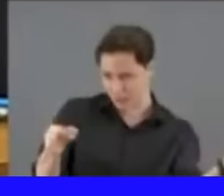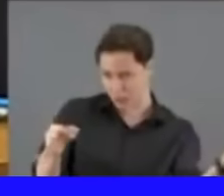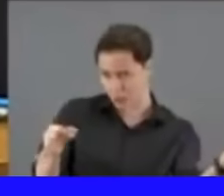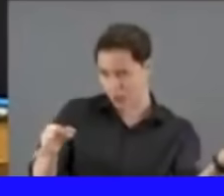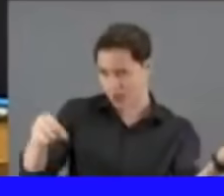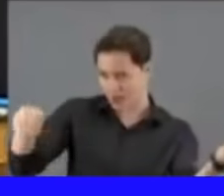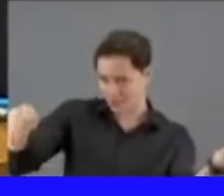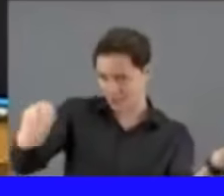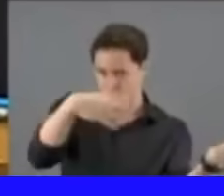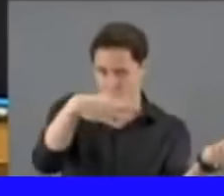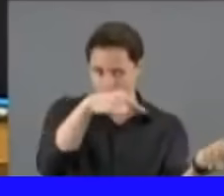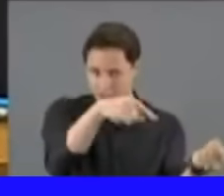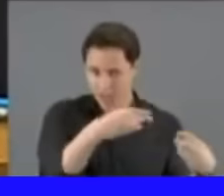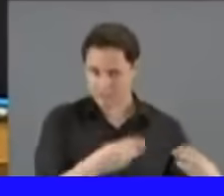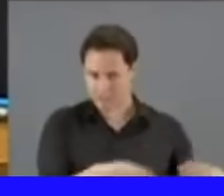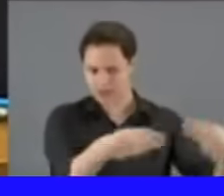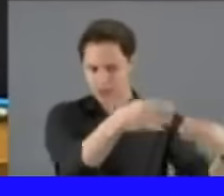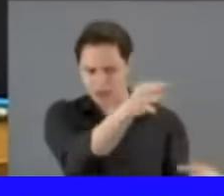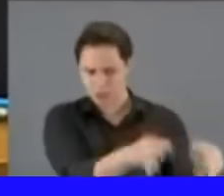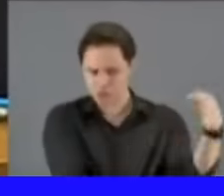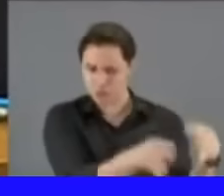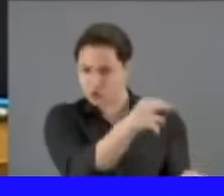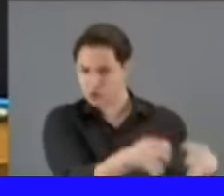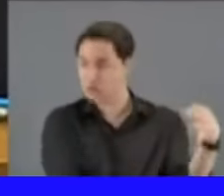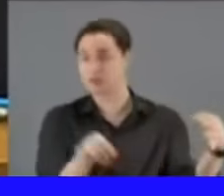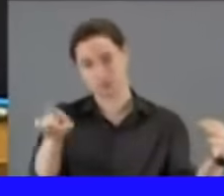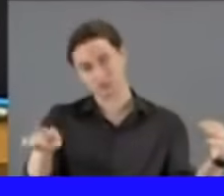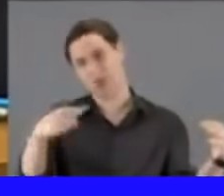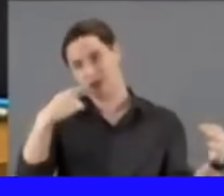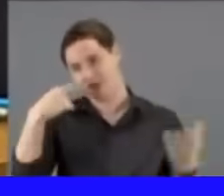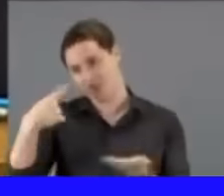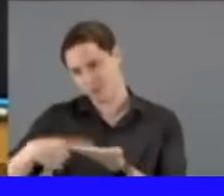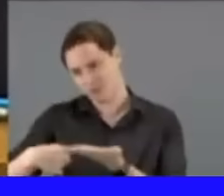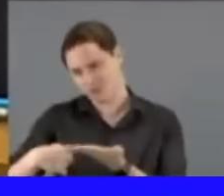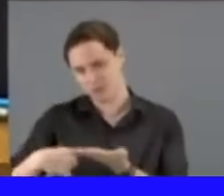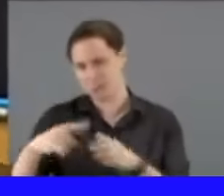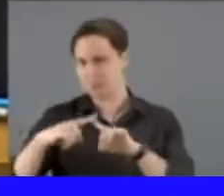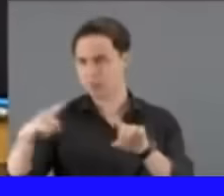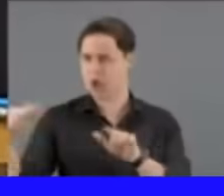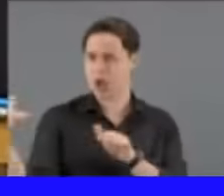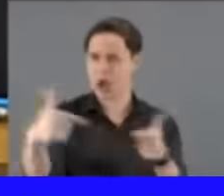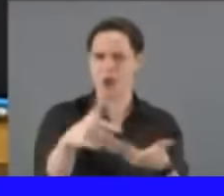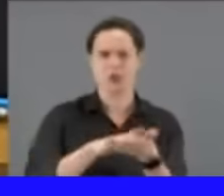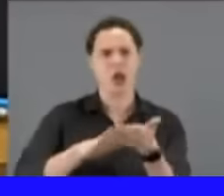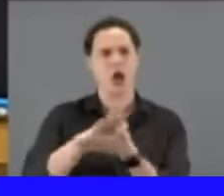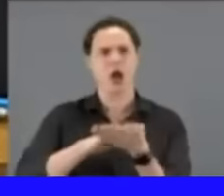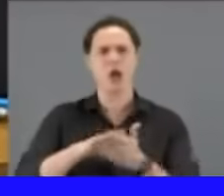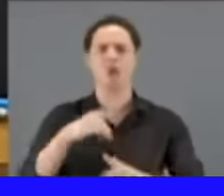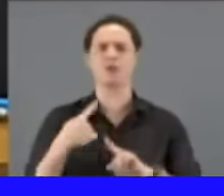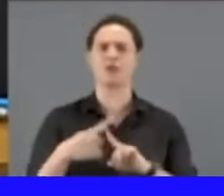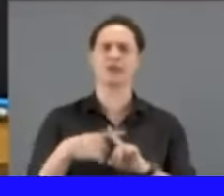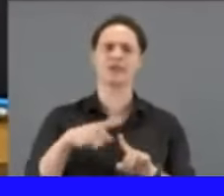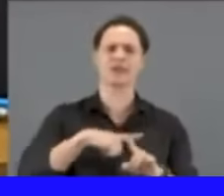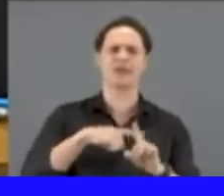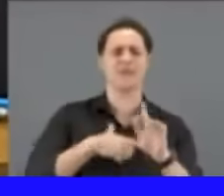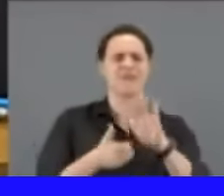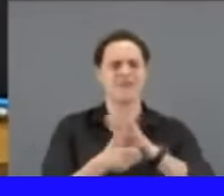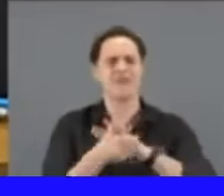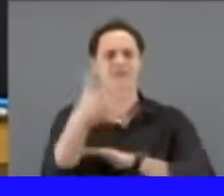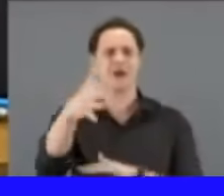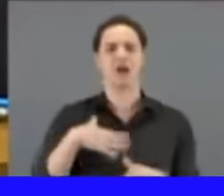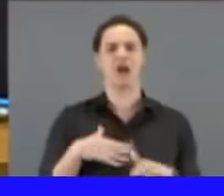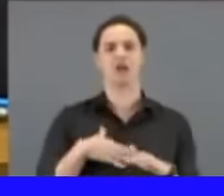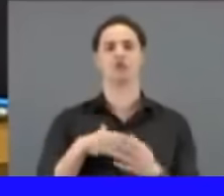encaminhado isso até o Ministério da Justiça, que o senhor afirmou isso, e se não foi tomado nenhuma medida. Afinal de contas, nós temos vários tweets do